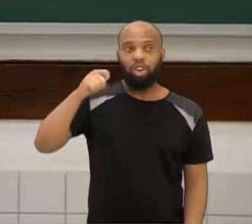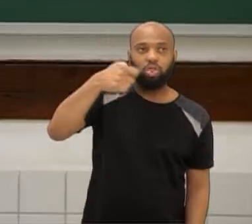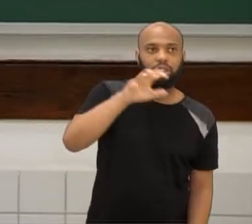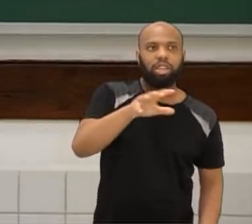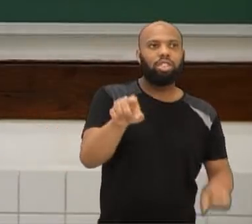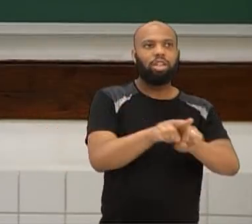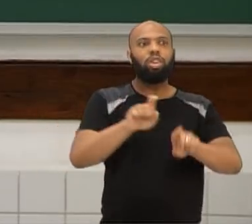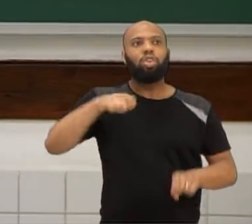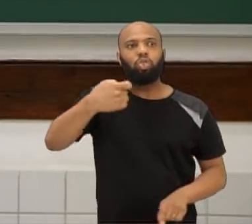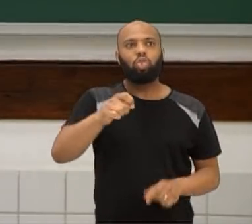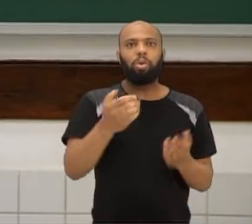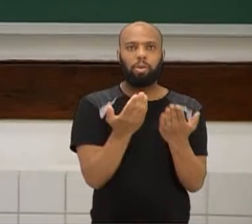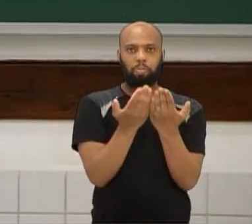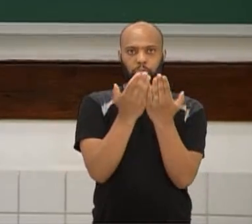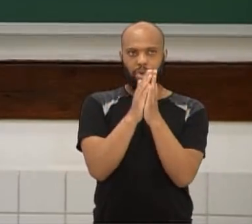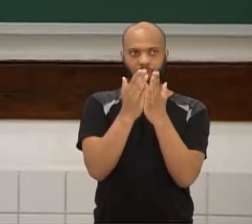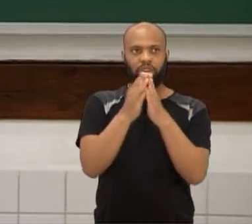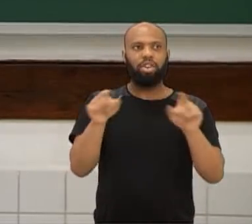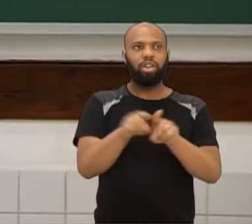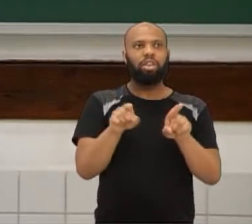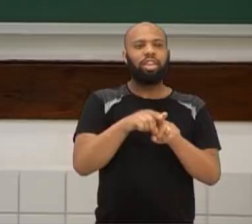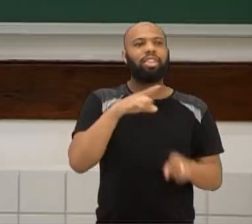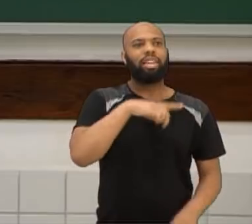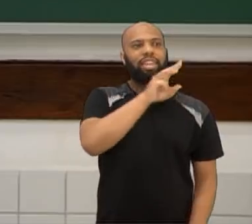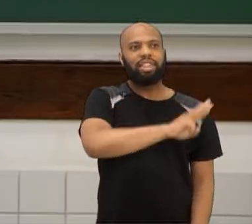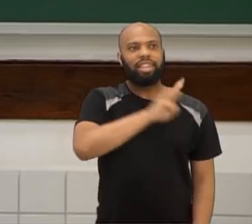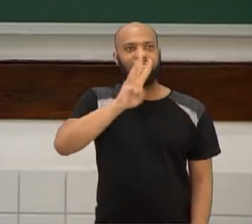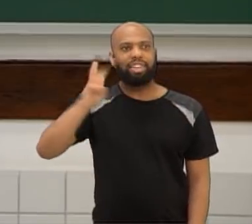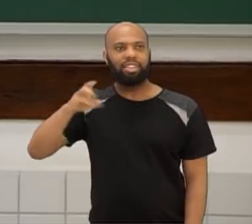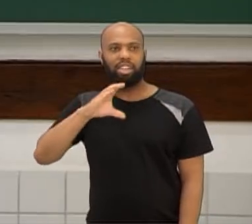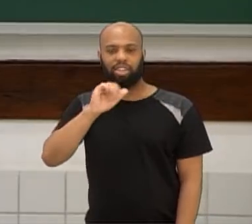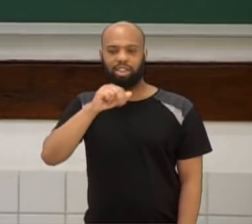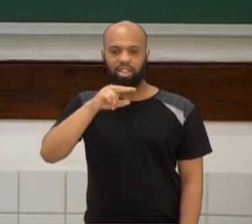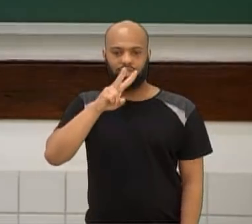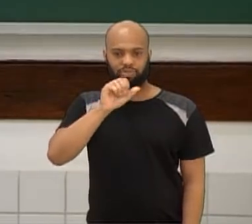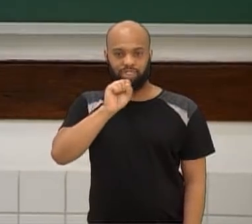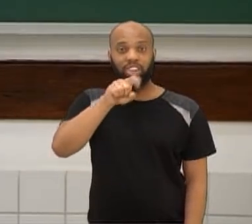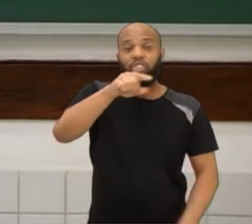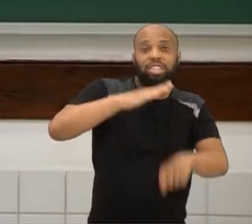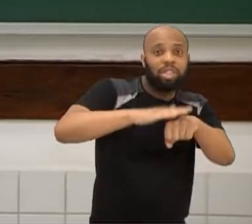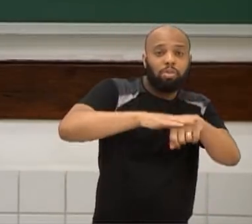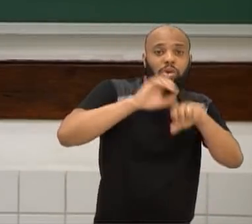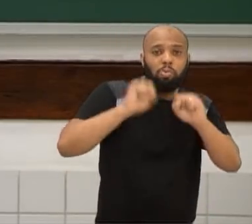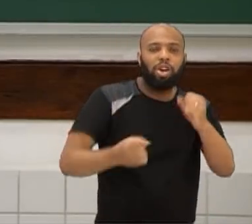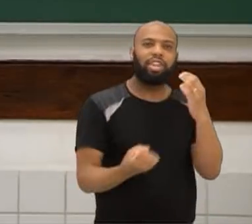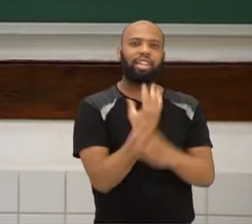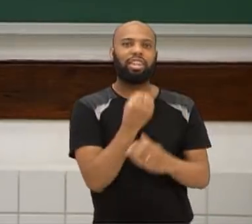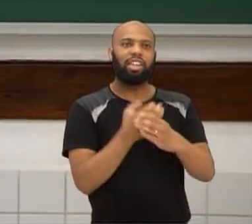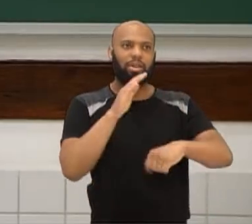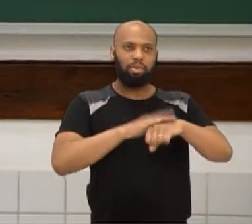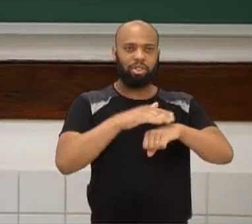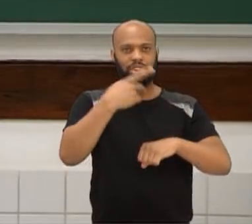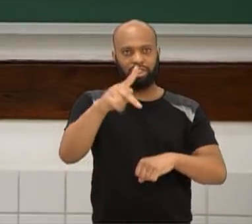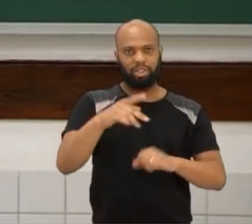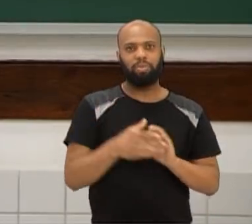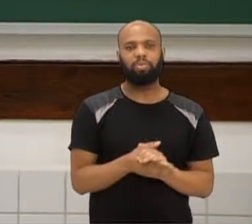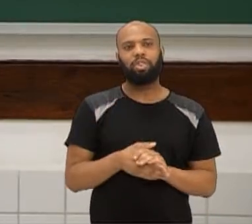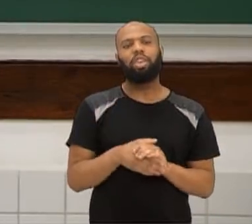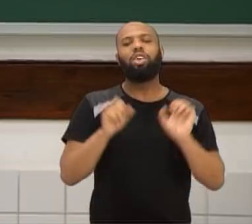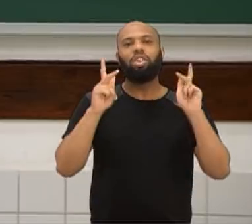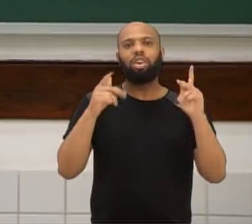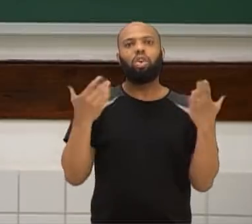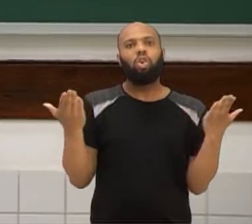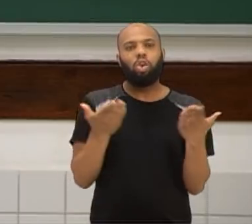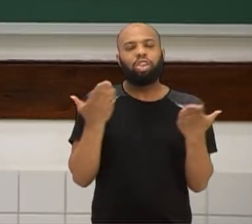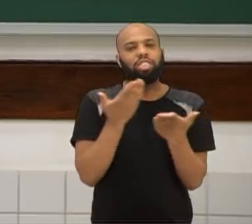questão ali dos panfletos. E o site canvas.com, que você pode elaborar os seus panfletos.